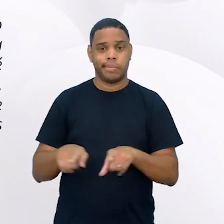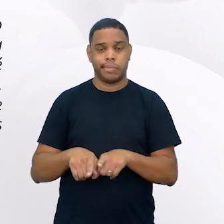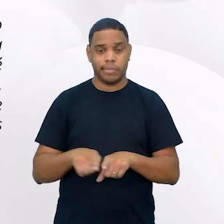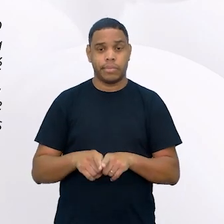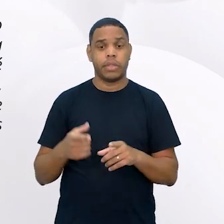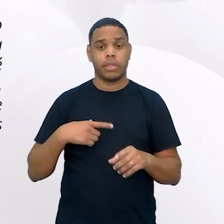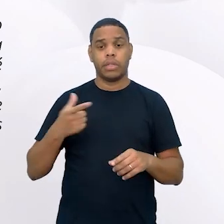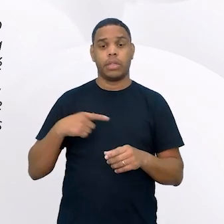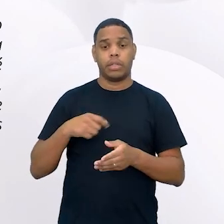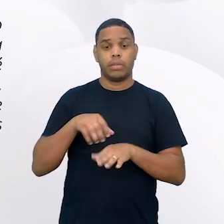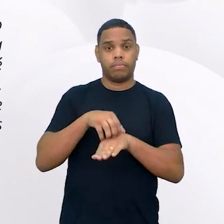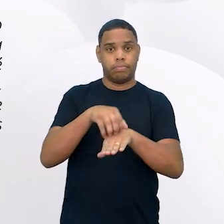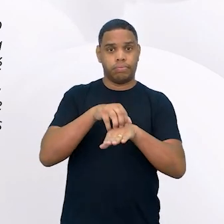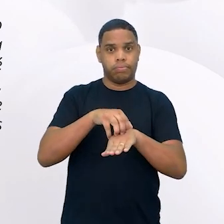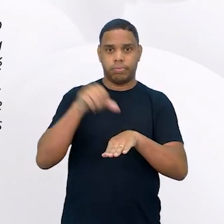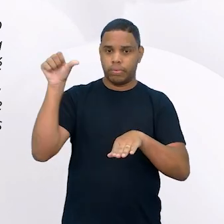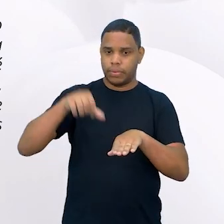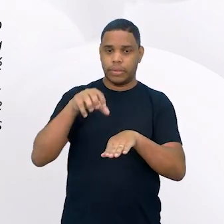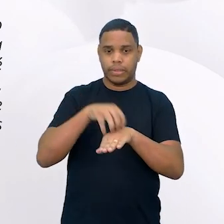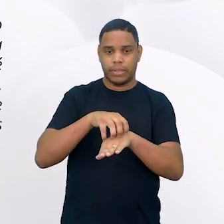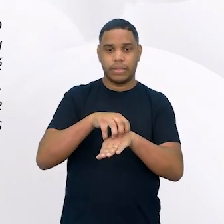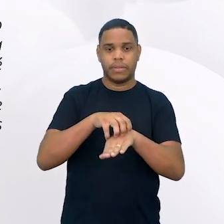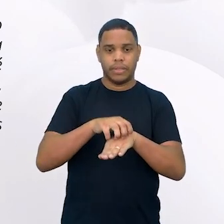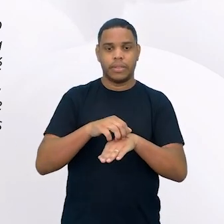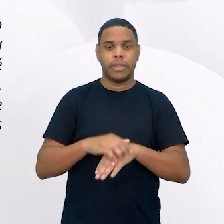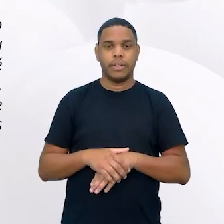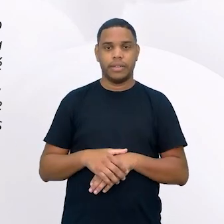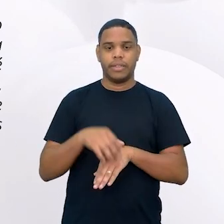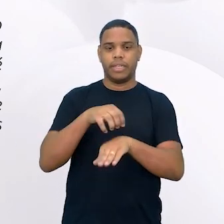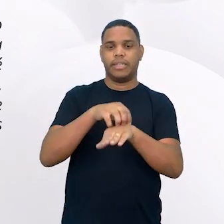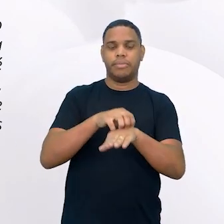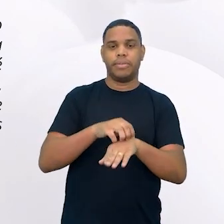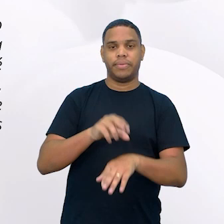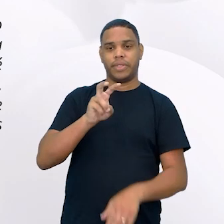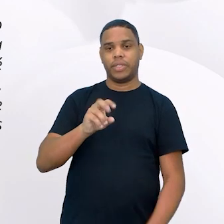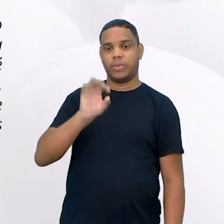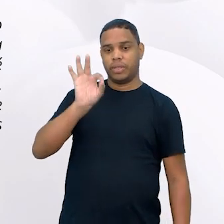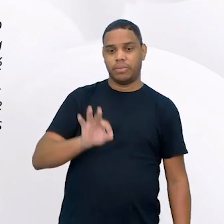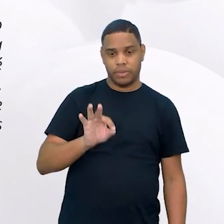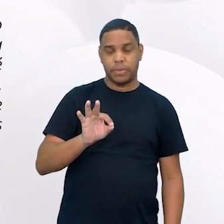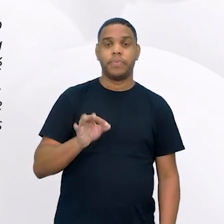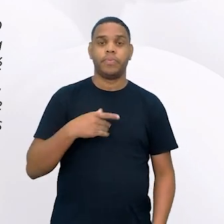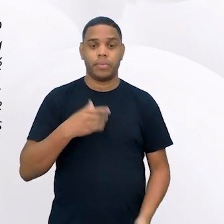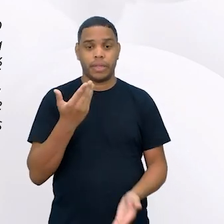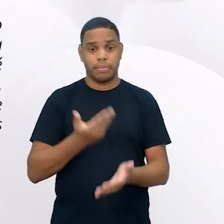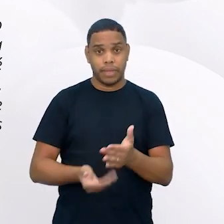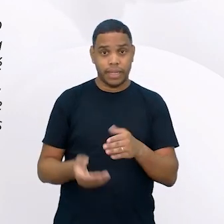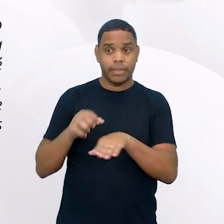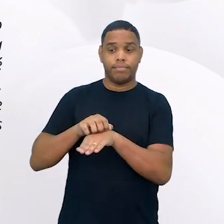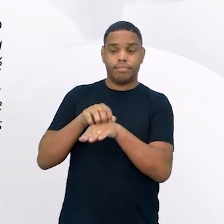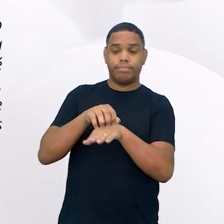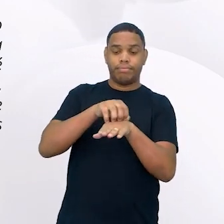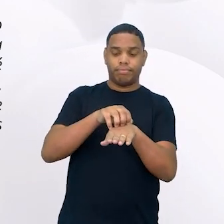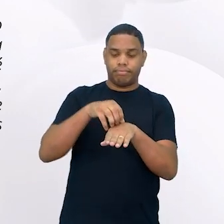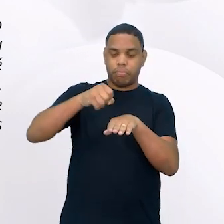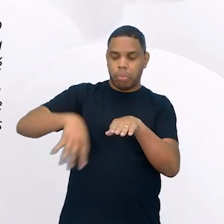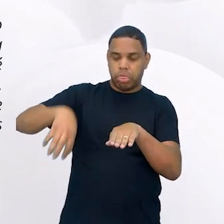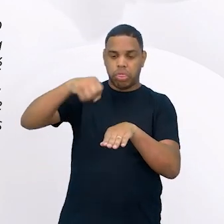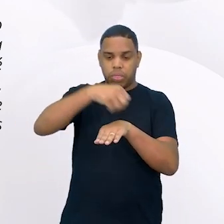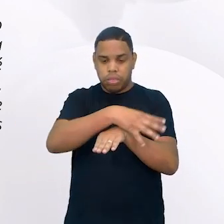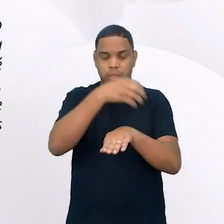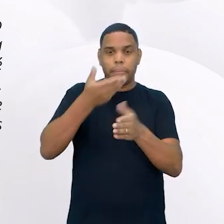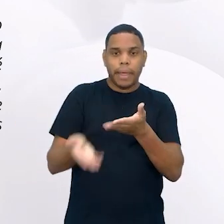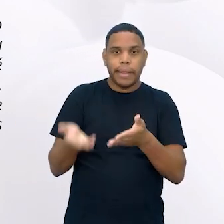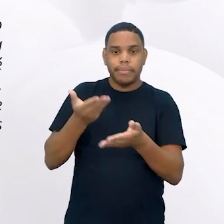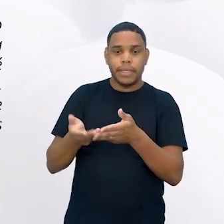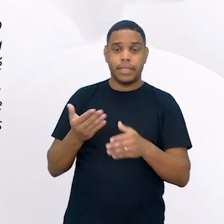Agora, o transporte é assustador, em torno de 50% do alimento produzido, ele se perde no transporte. O que a gente chama de transporte?